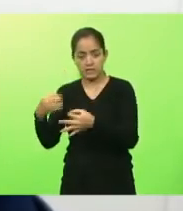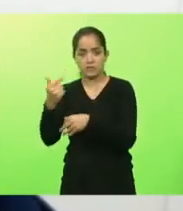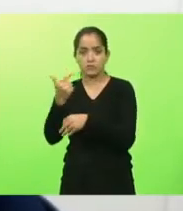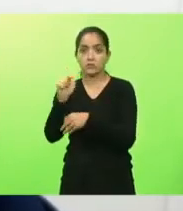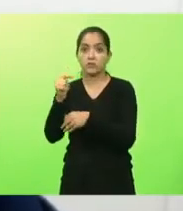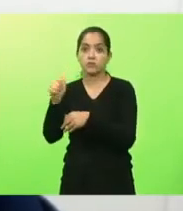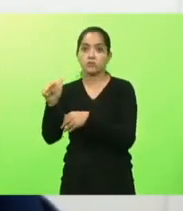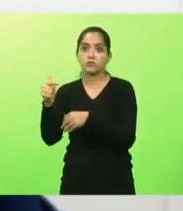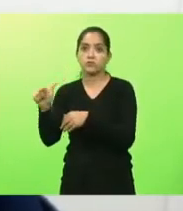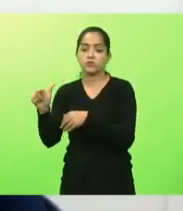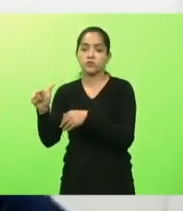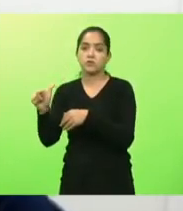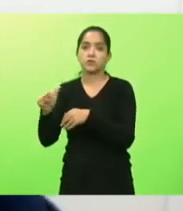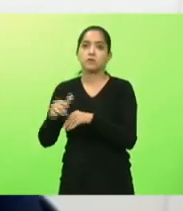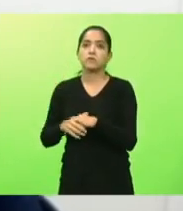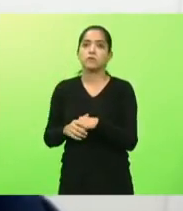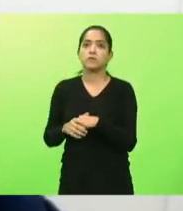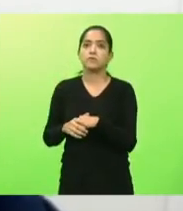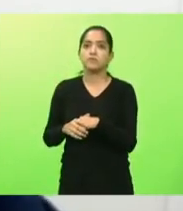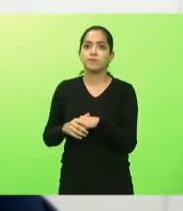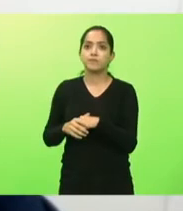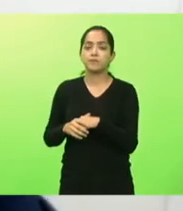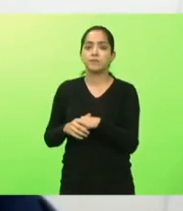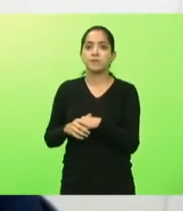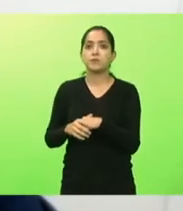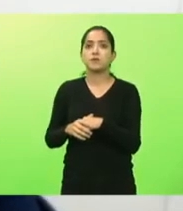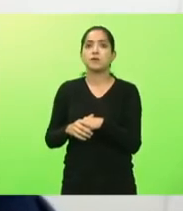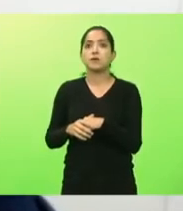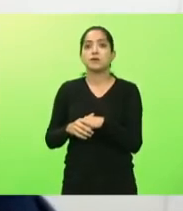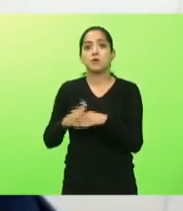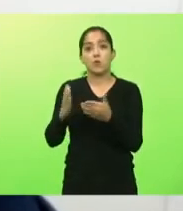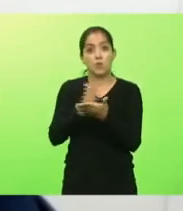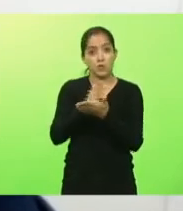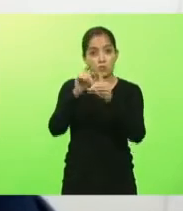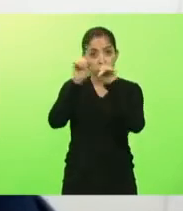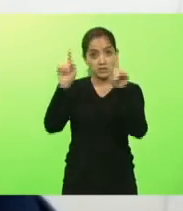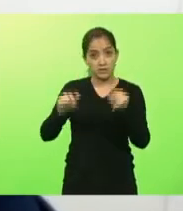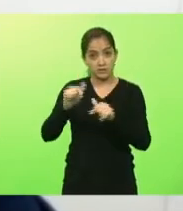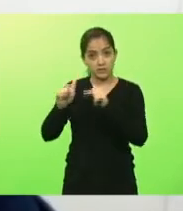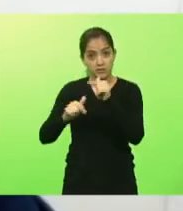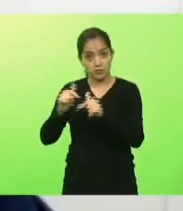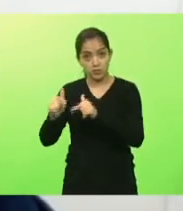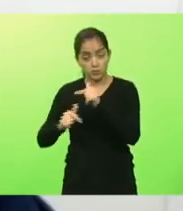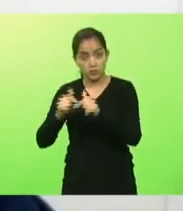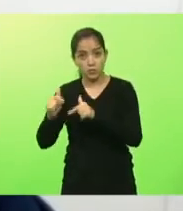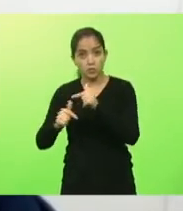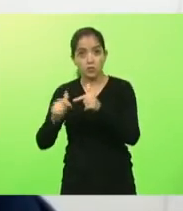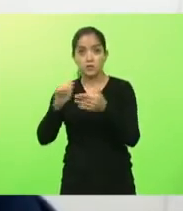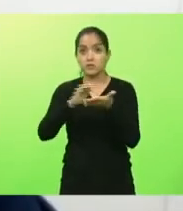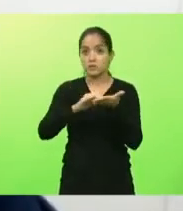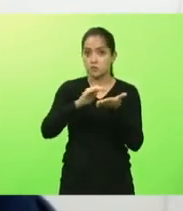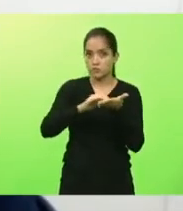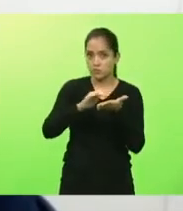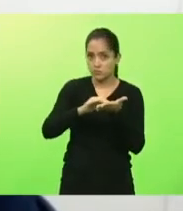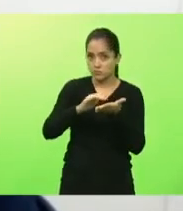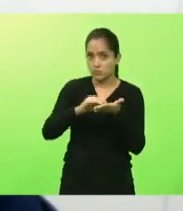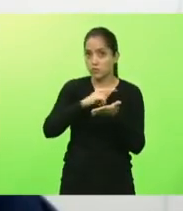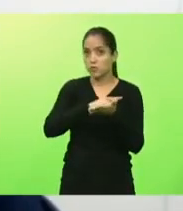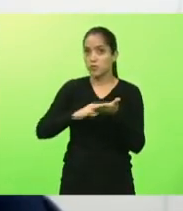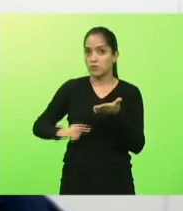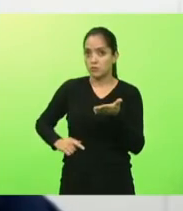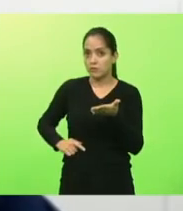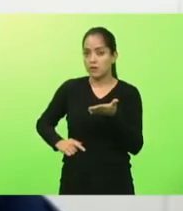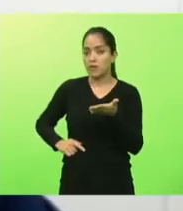em conluio com os servidores do Estado, com conhecimento dos secretários e do governador,